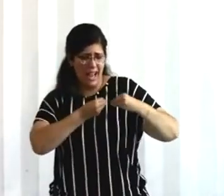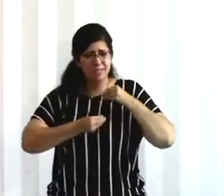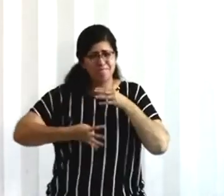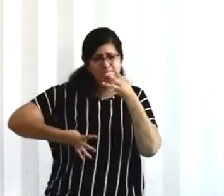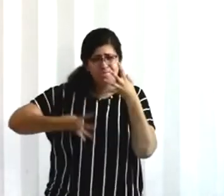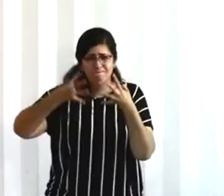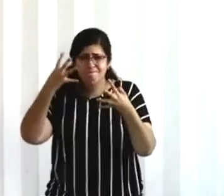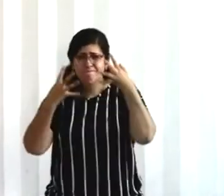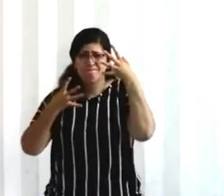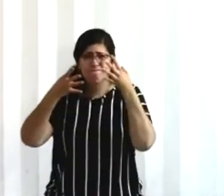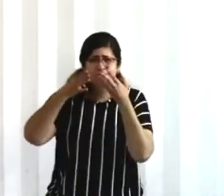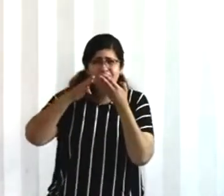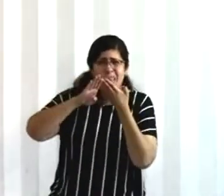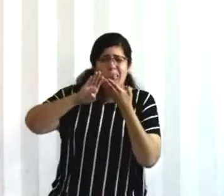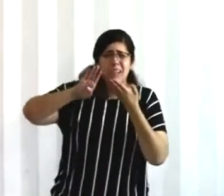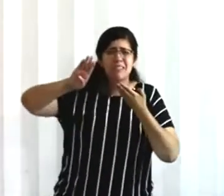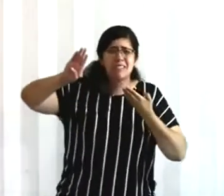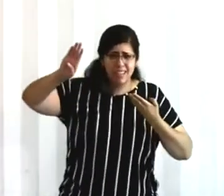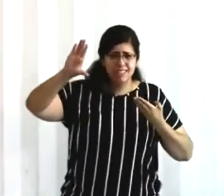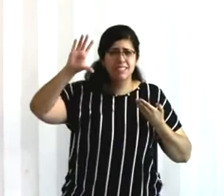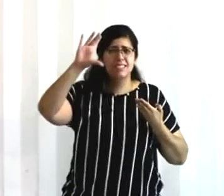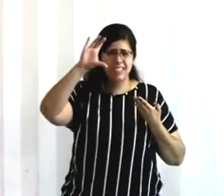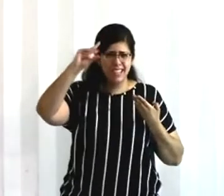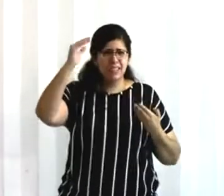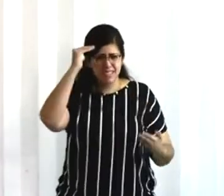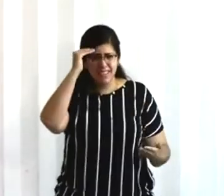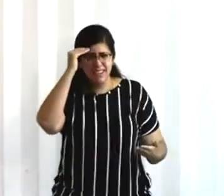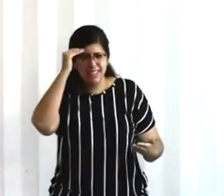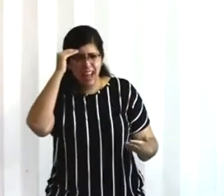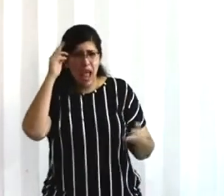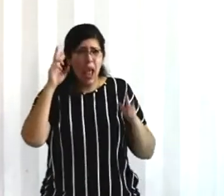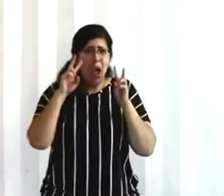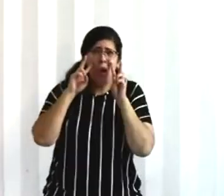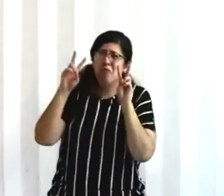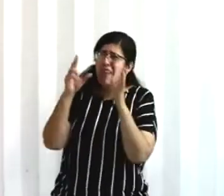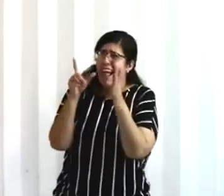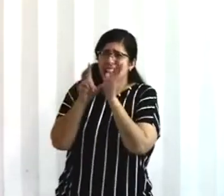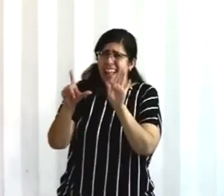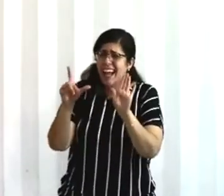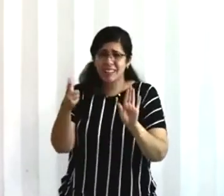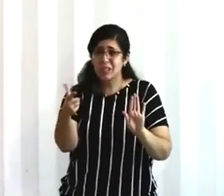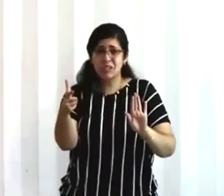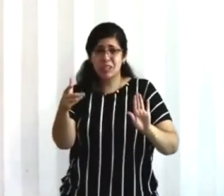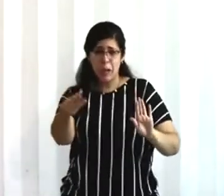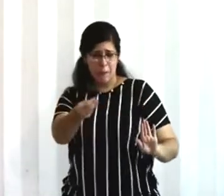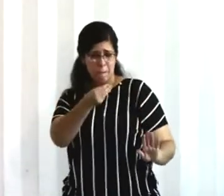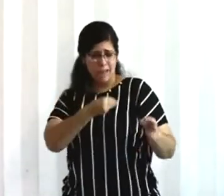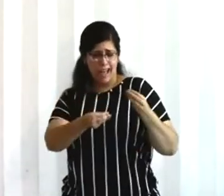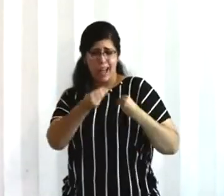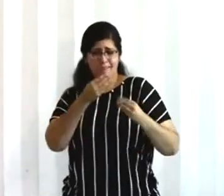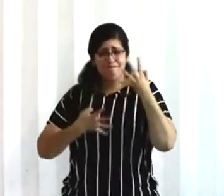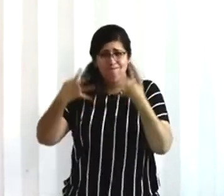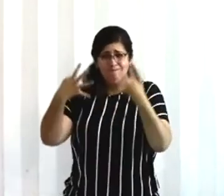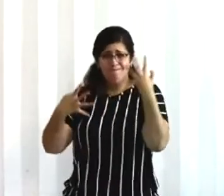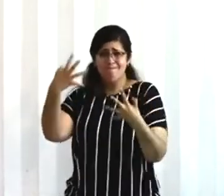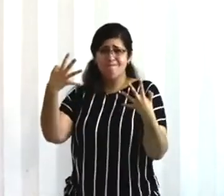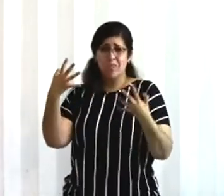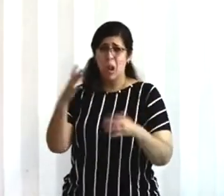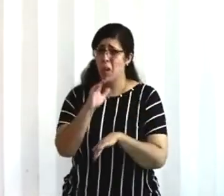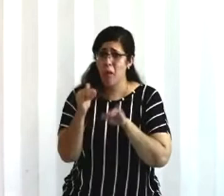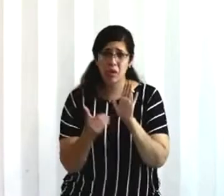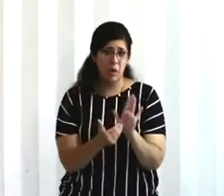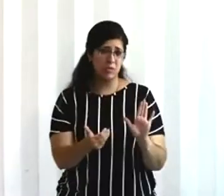princípios revelados por Deus em sua lei, e eles não conseguiam enxergar nada além